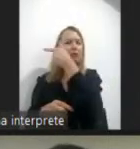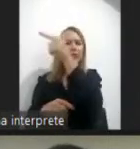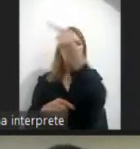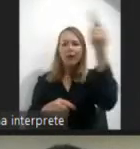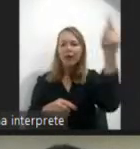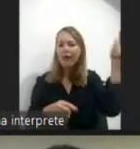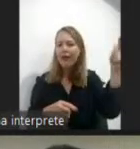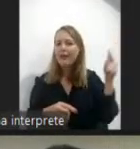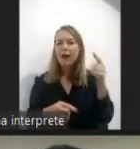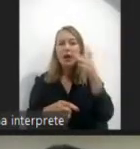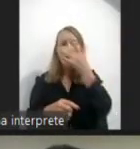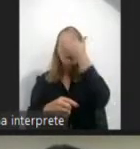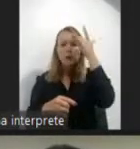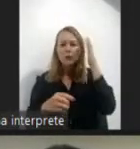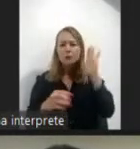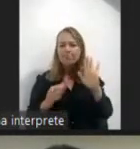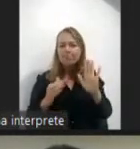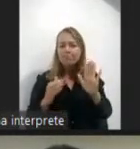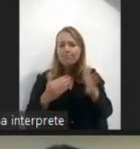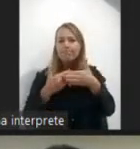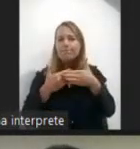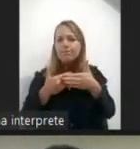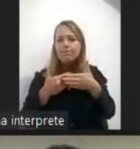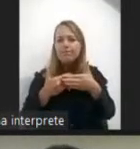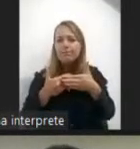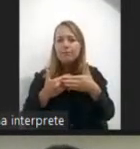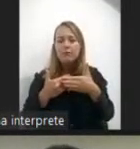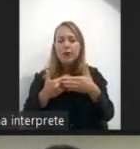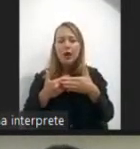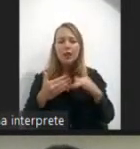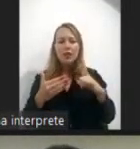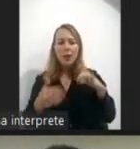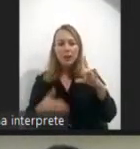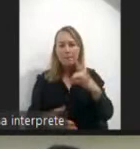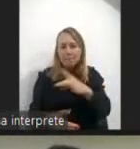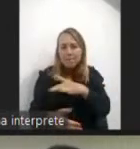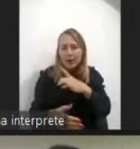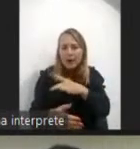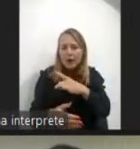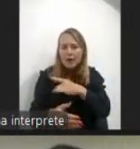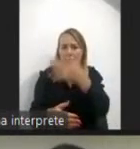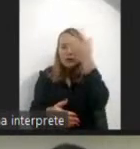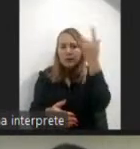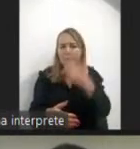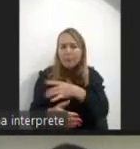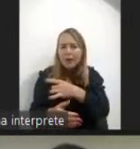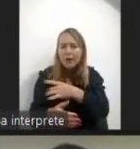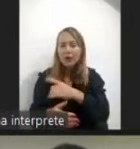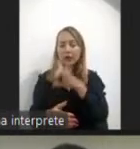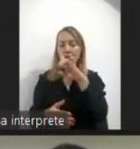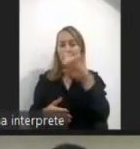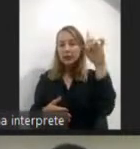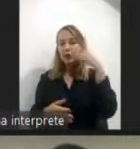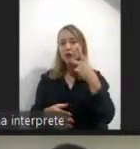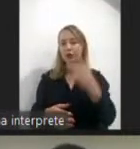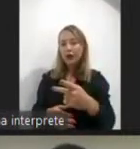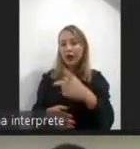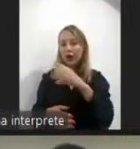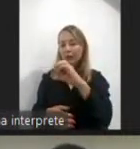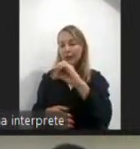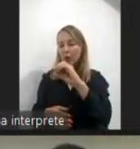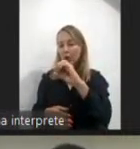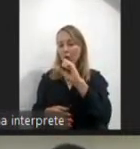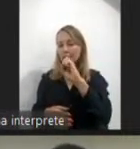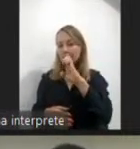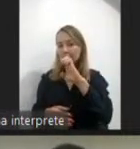fechadas. Há um medo crescente entre as pessoas. Deus está afirmando para Oséias que